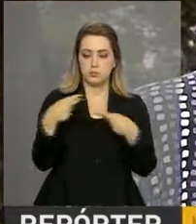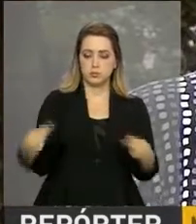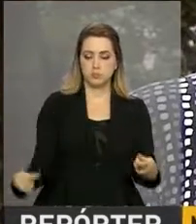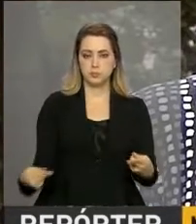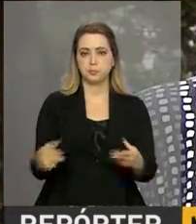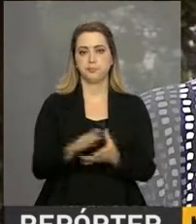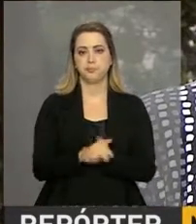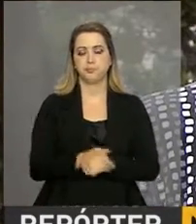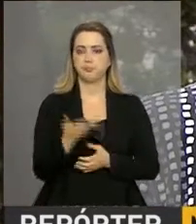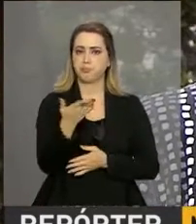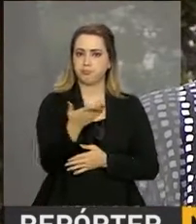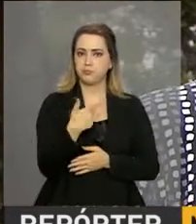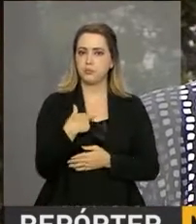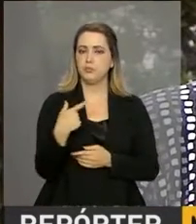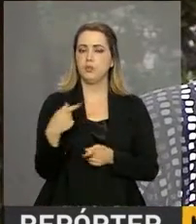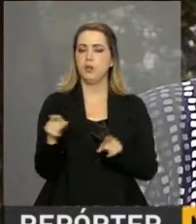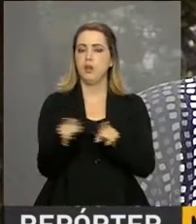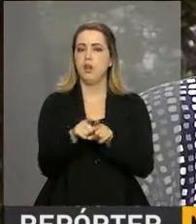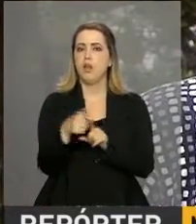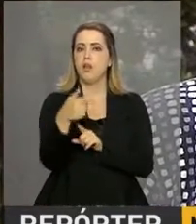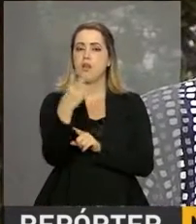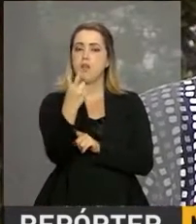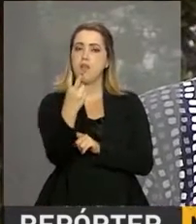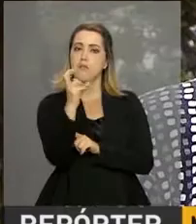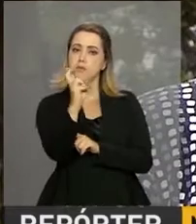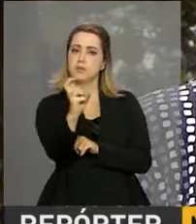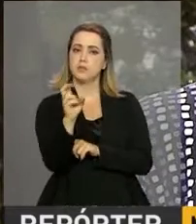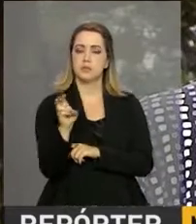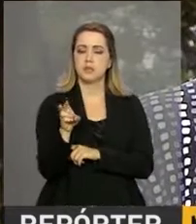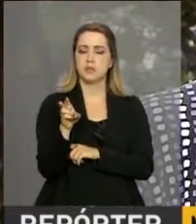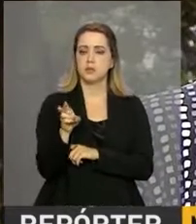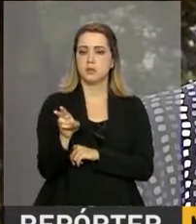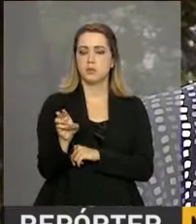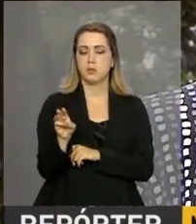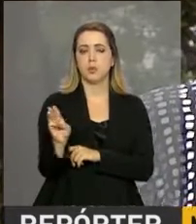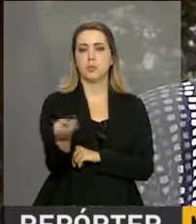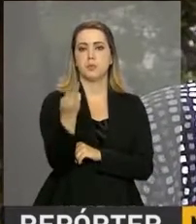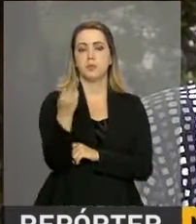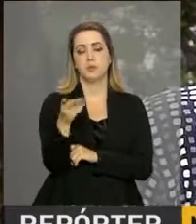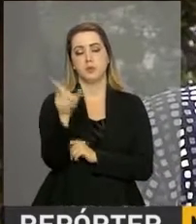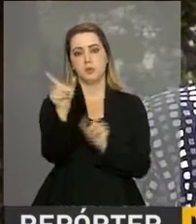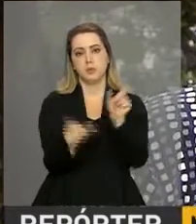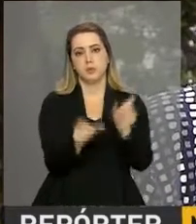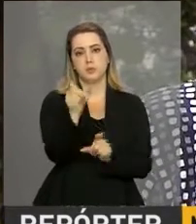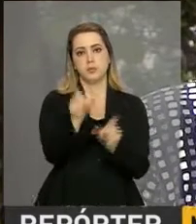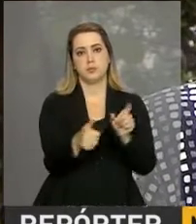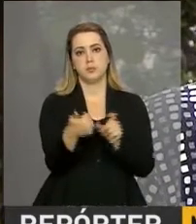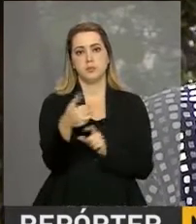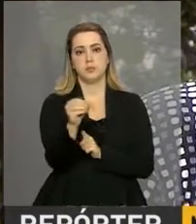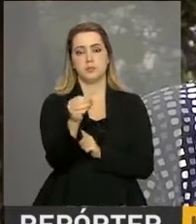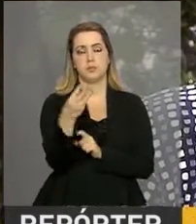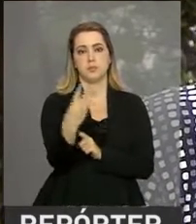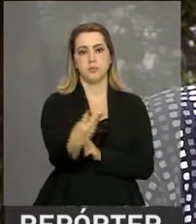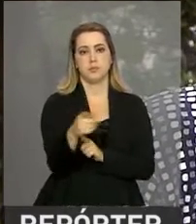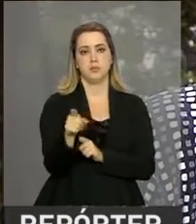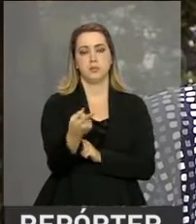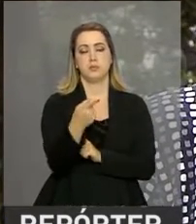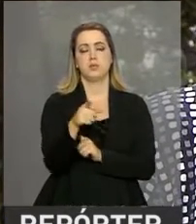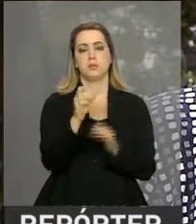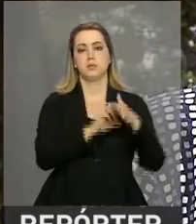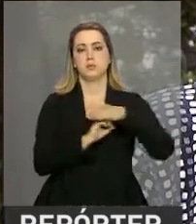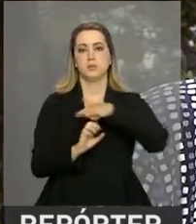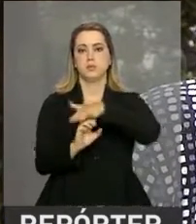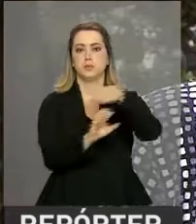aderiram ao programa 25 mil pessoas e 103 empresas a regularização em ativos foi de quase